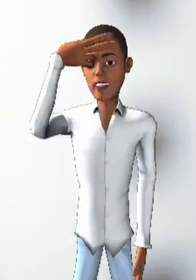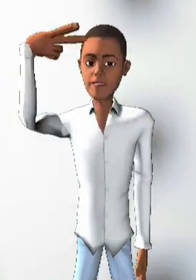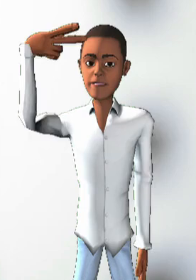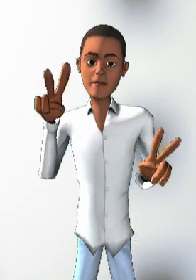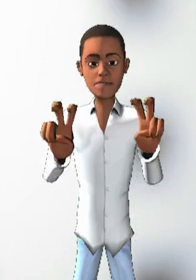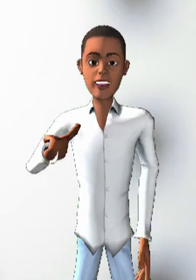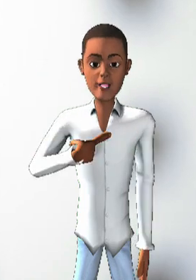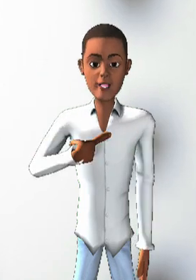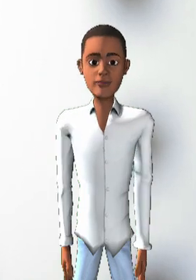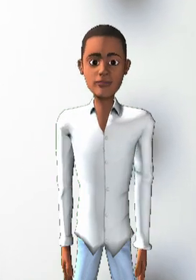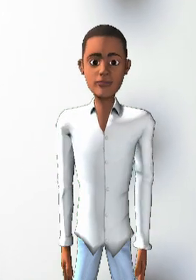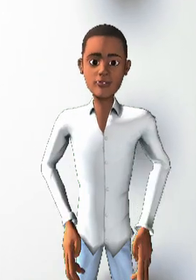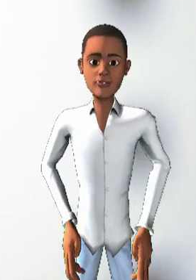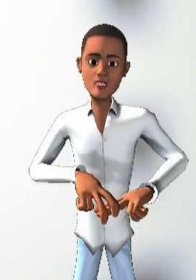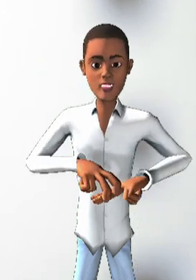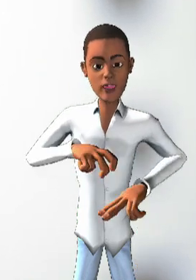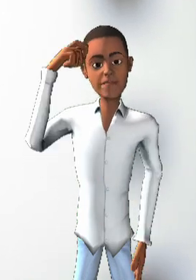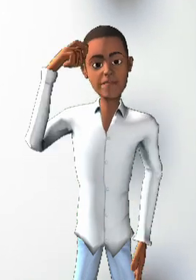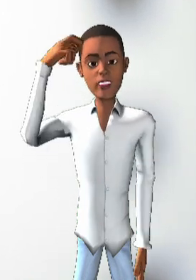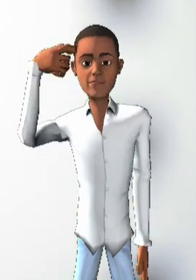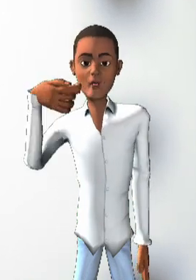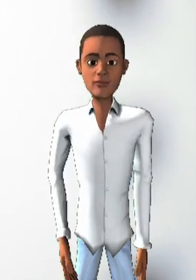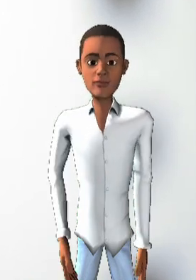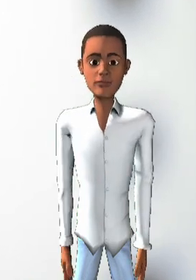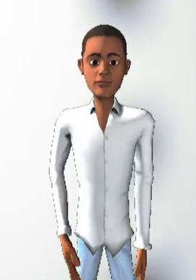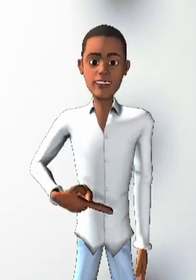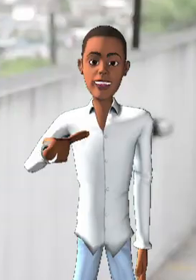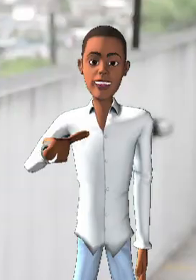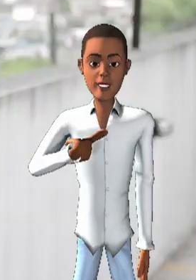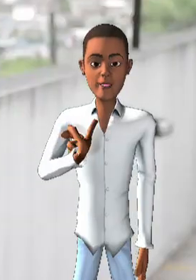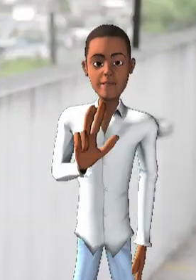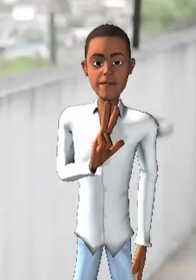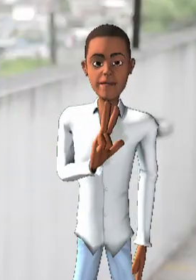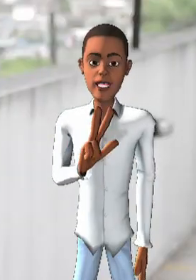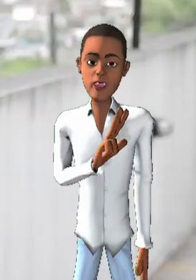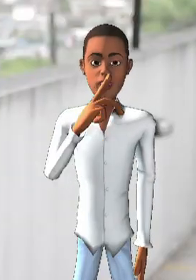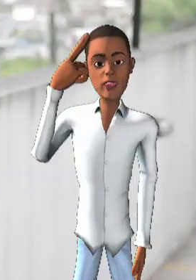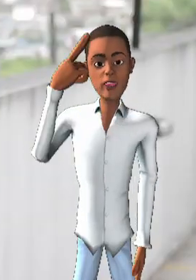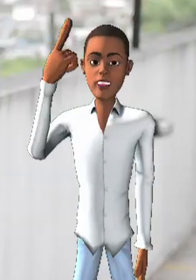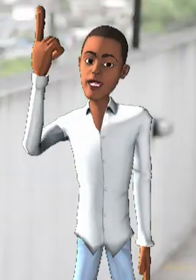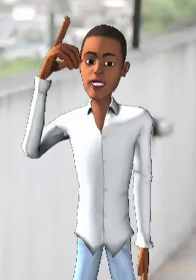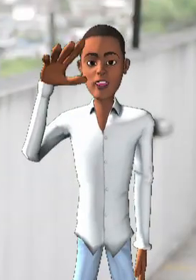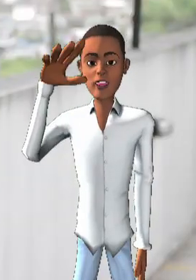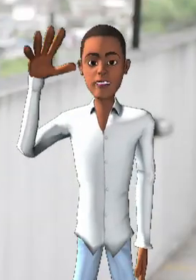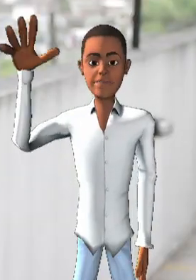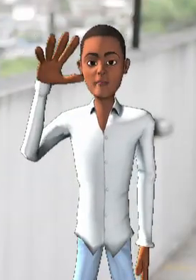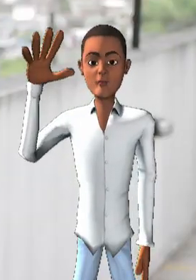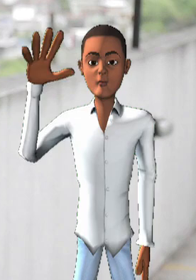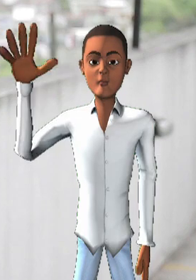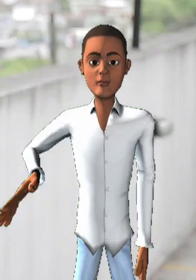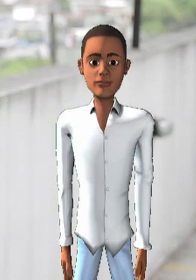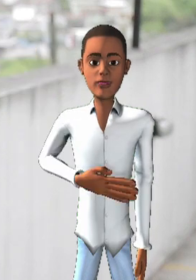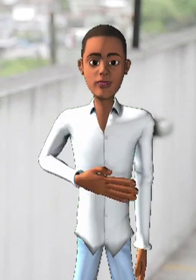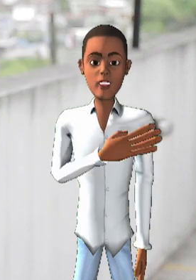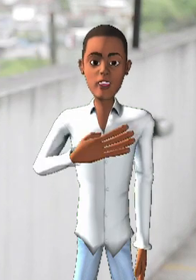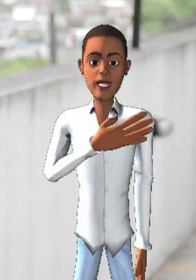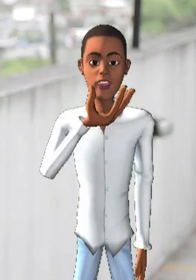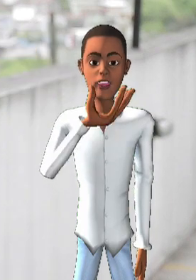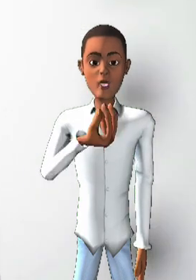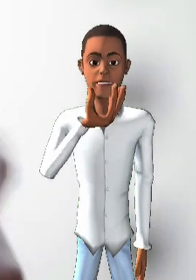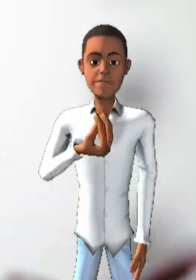eu era visto, por ser negro. E, no canto mais íntimo da minha mente, eu falava,